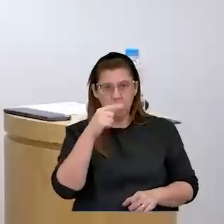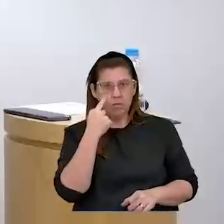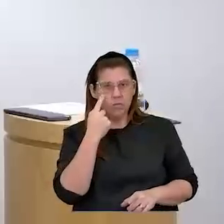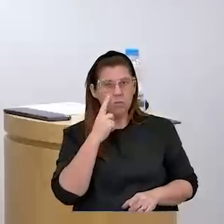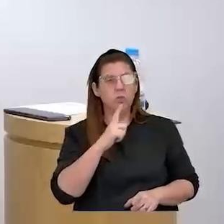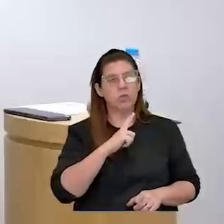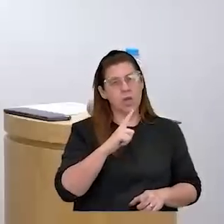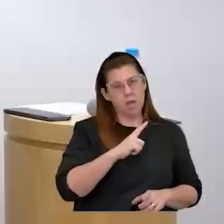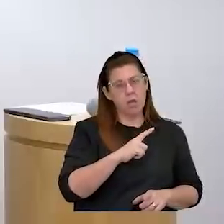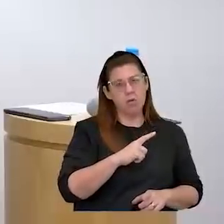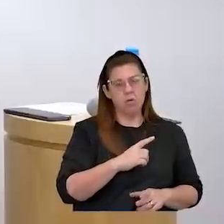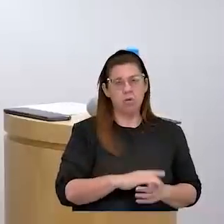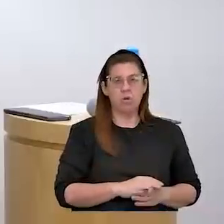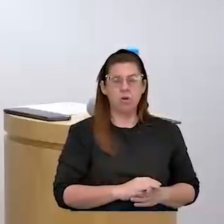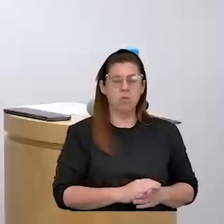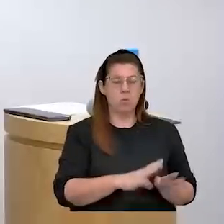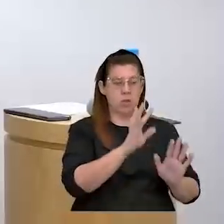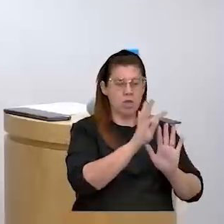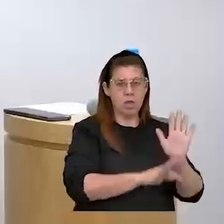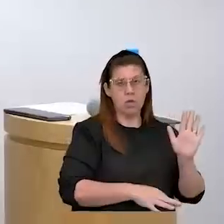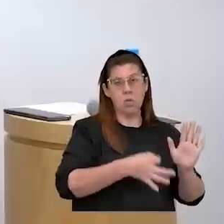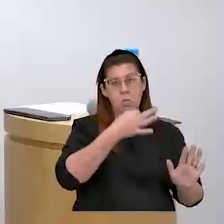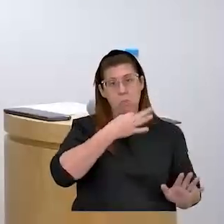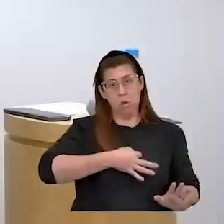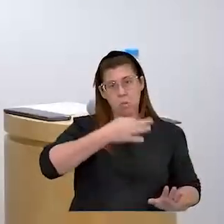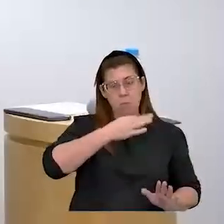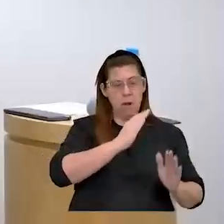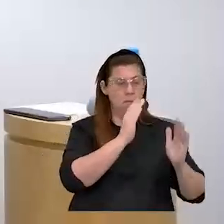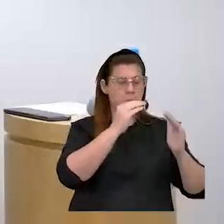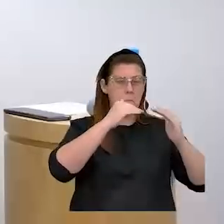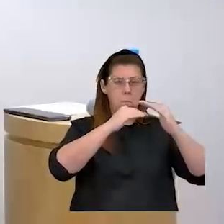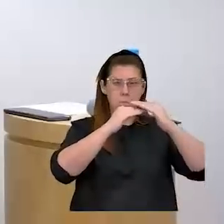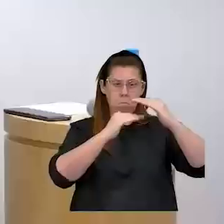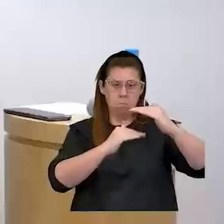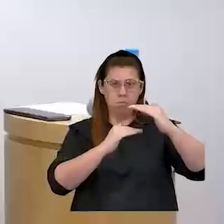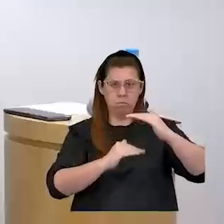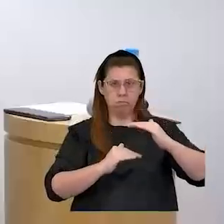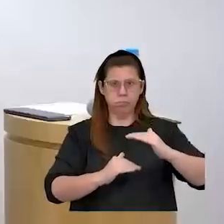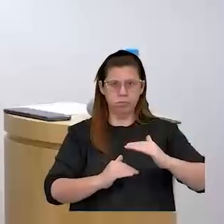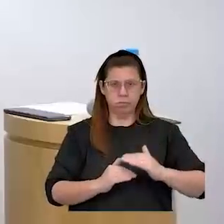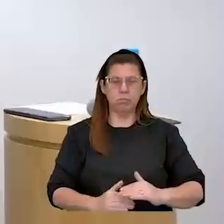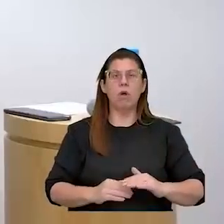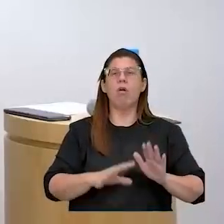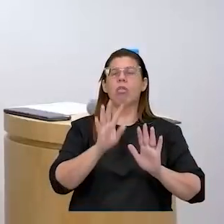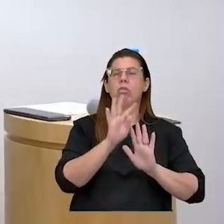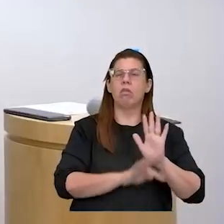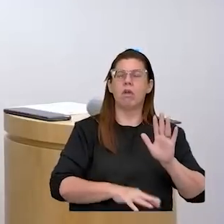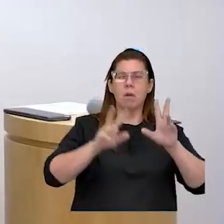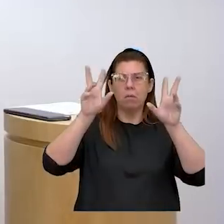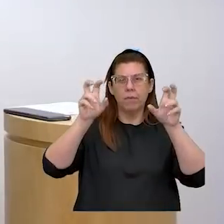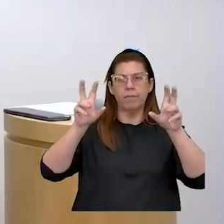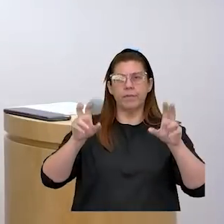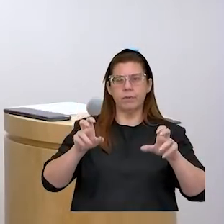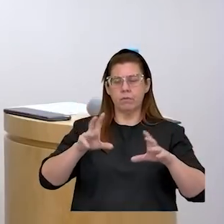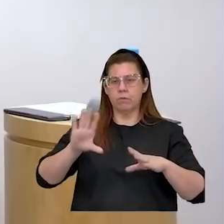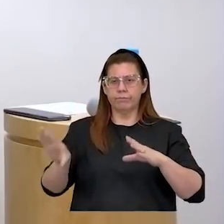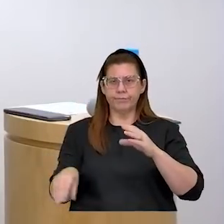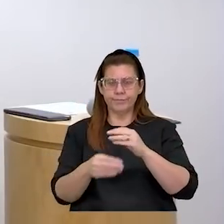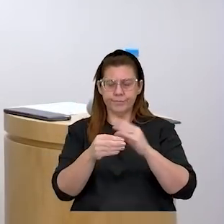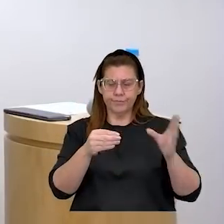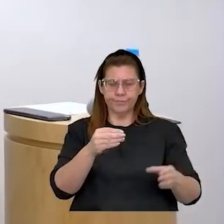esse texto como elemento argumentativo, dividido em parágrafos, que segue uma progressão temática, que vai acrescentando